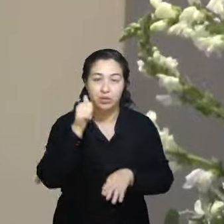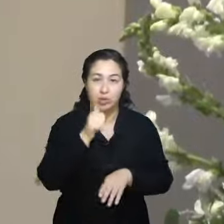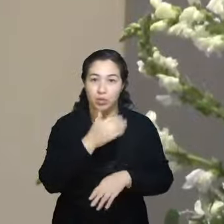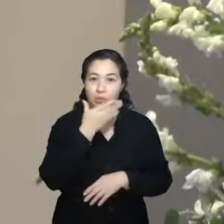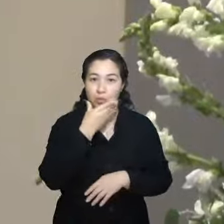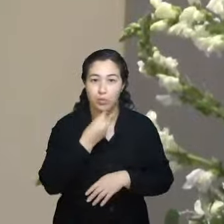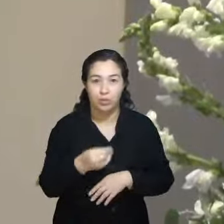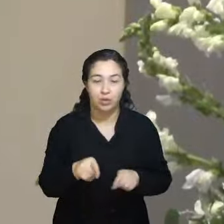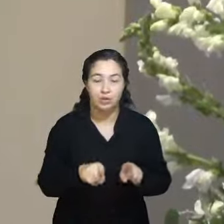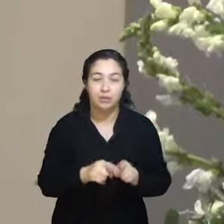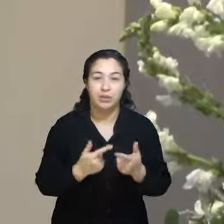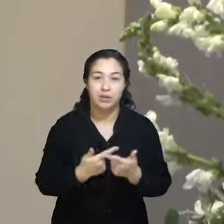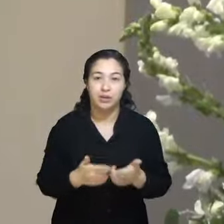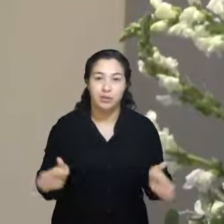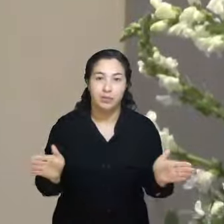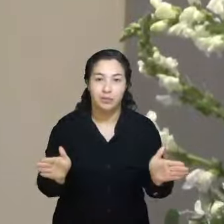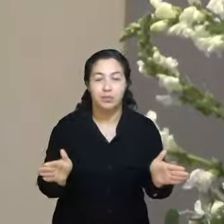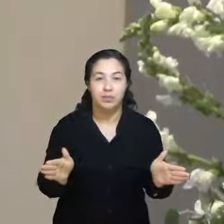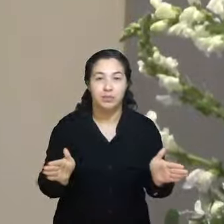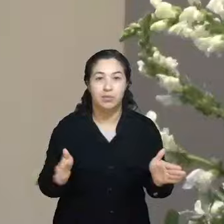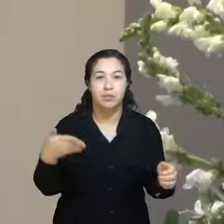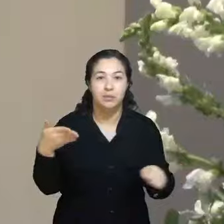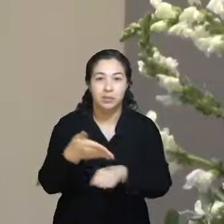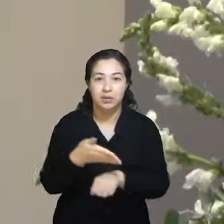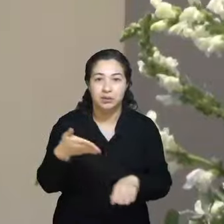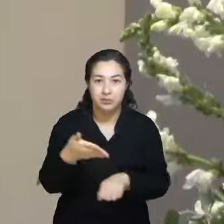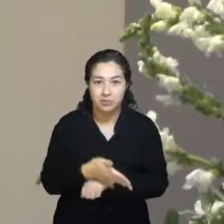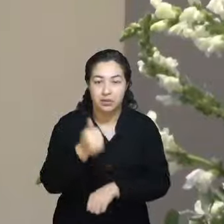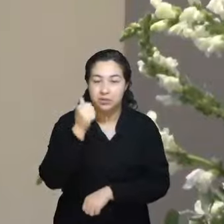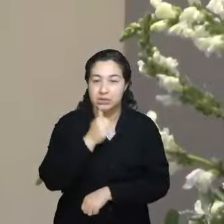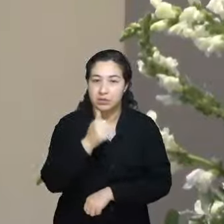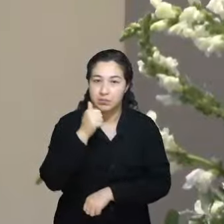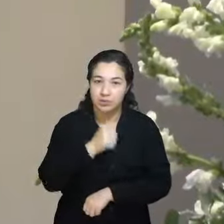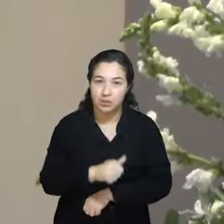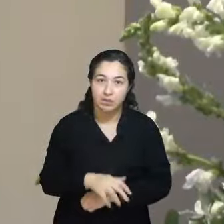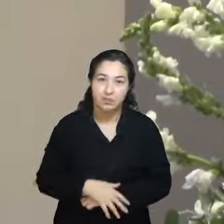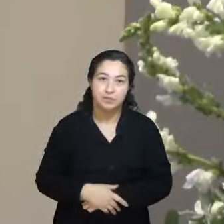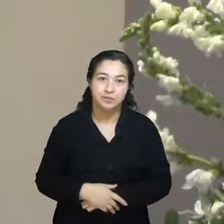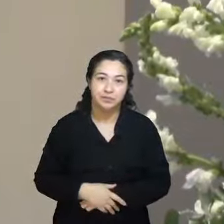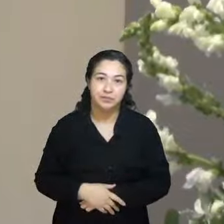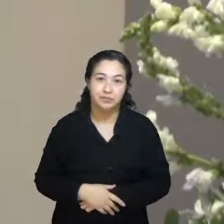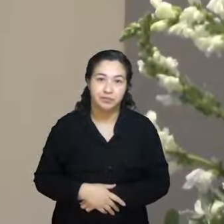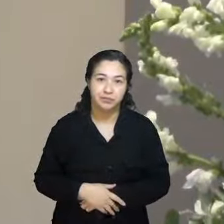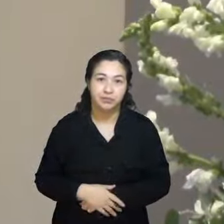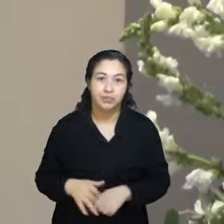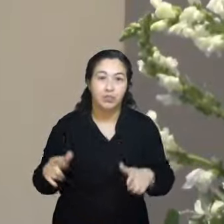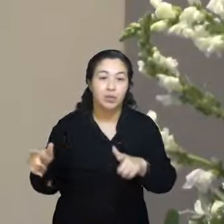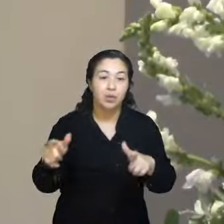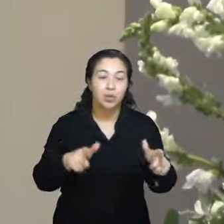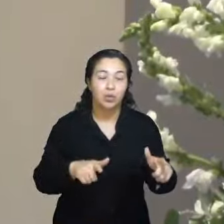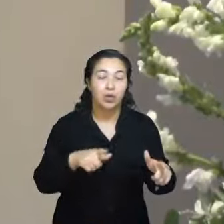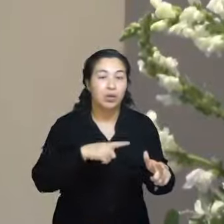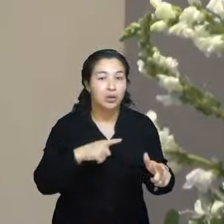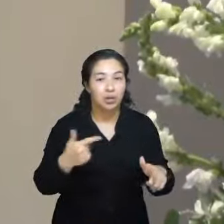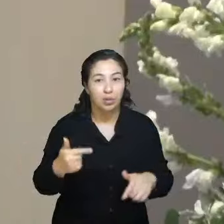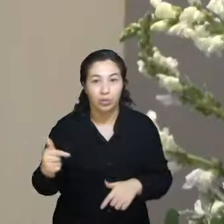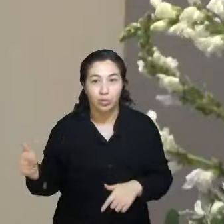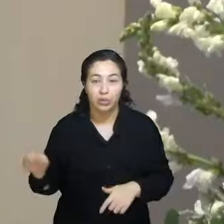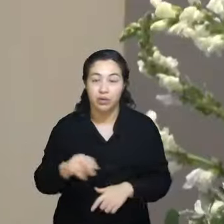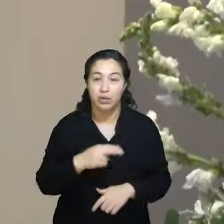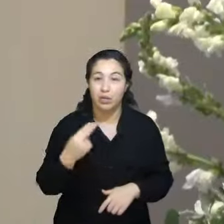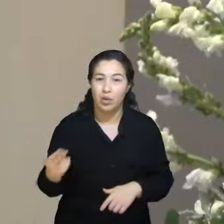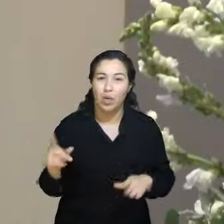como ampliar significativamente a participação ativa das mulheres onde a isso onde isso ainda não aconteça ou aconteça